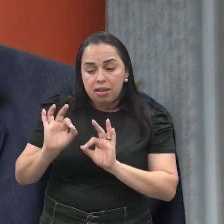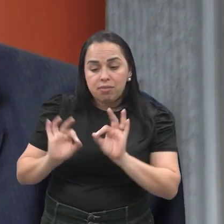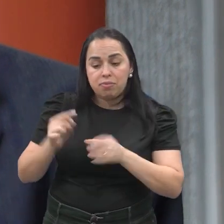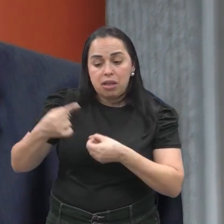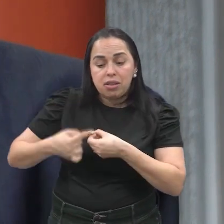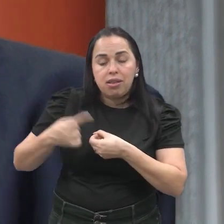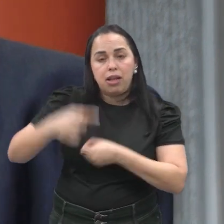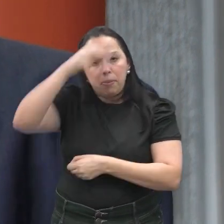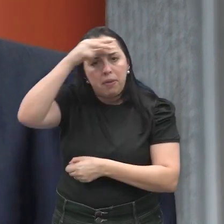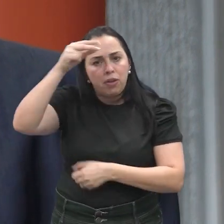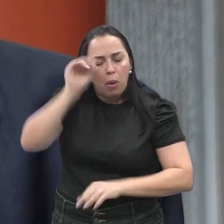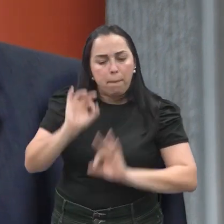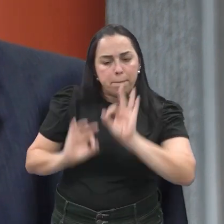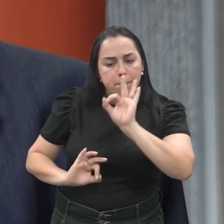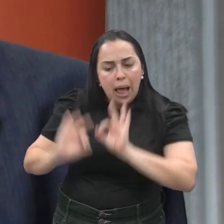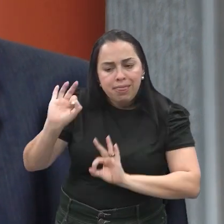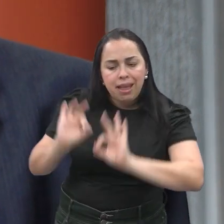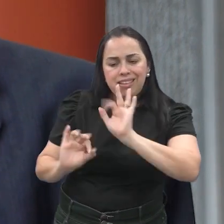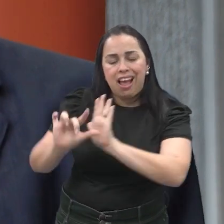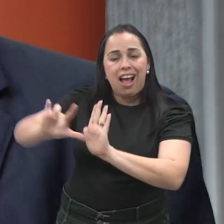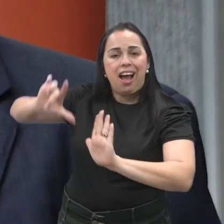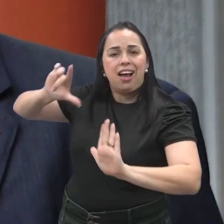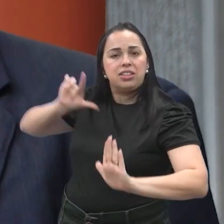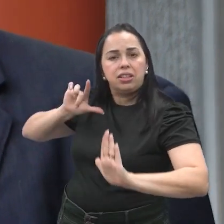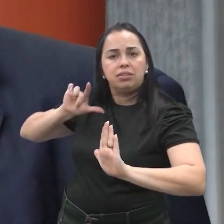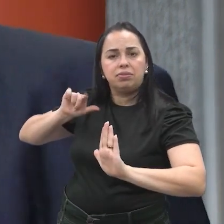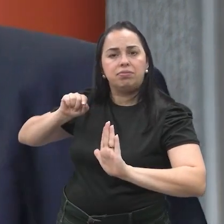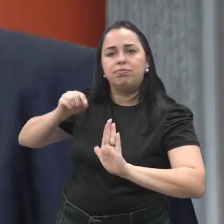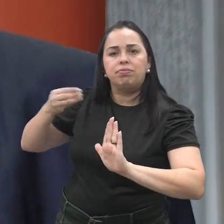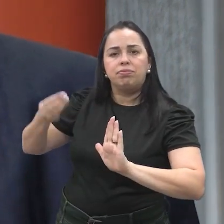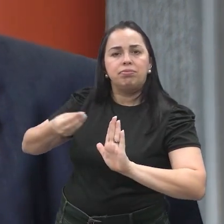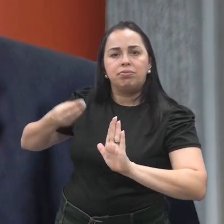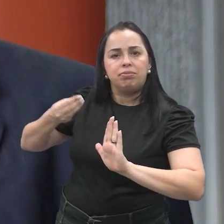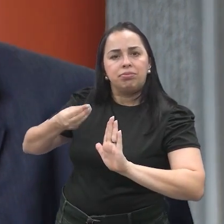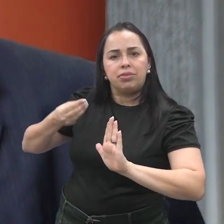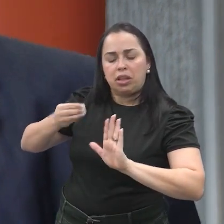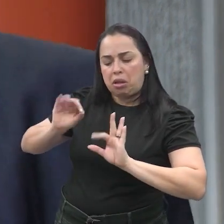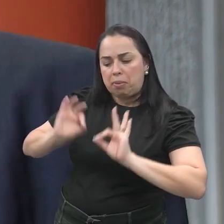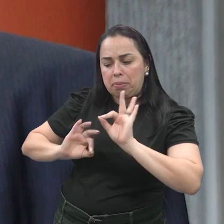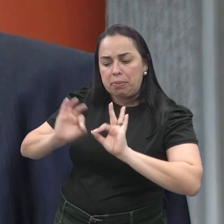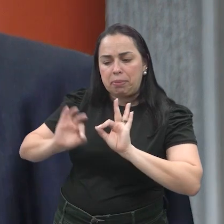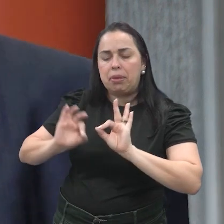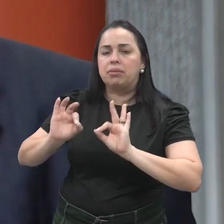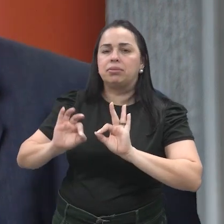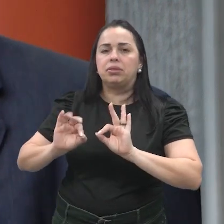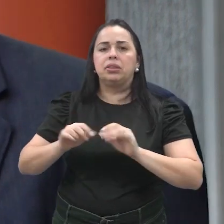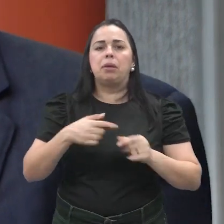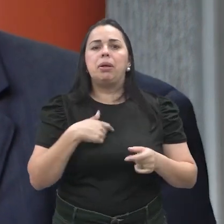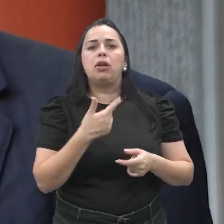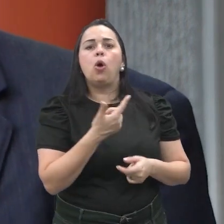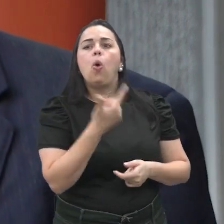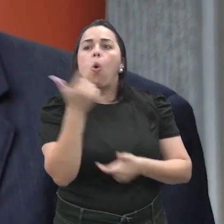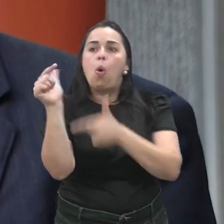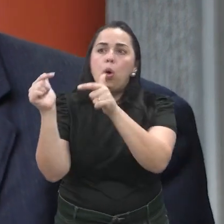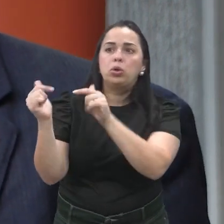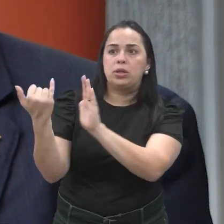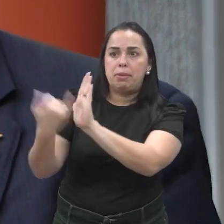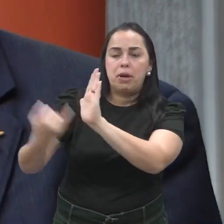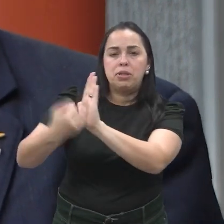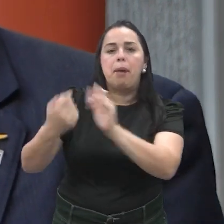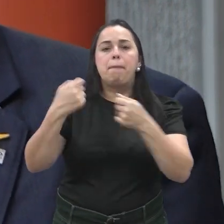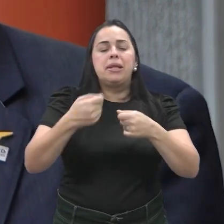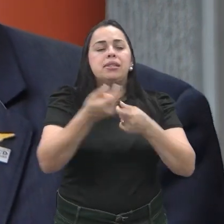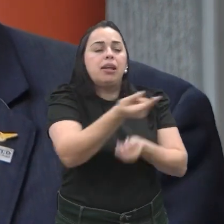planejamento, né? E uma capacidade de planejamento que não depende das condições econômicas, como outros tributos